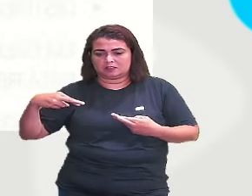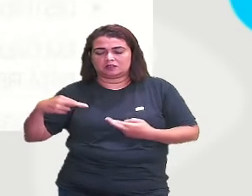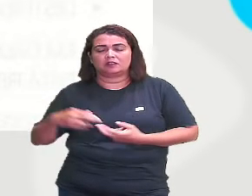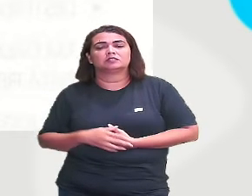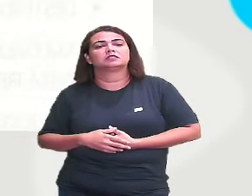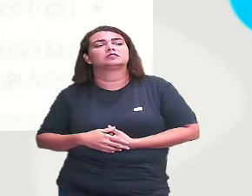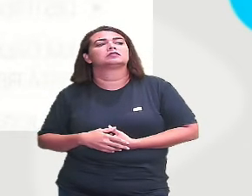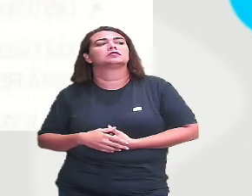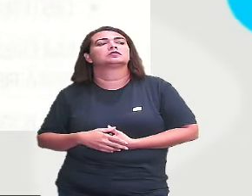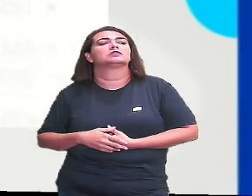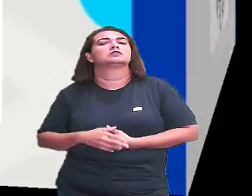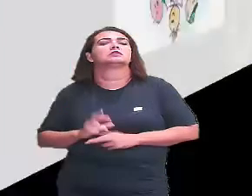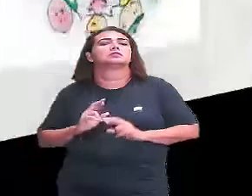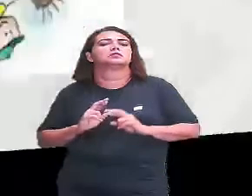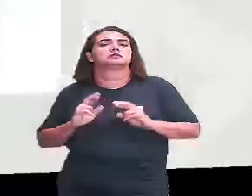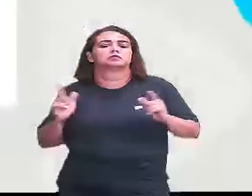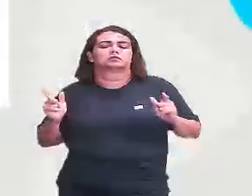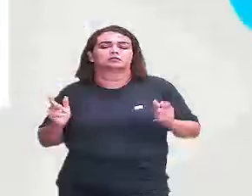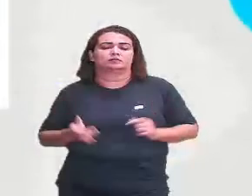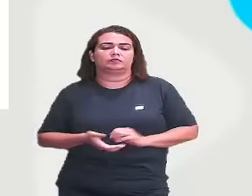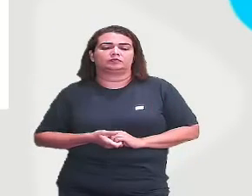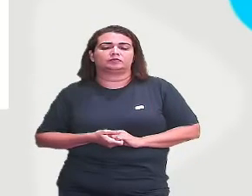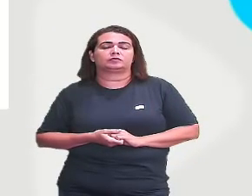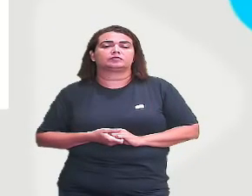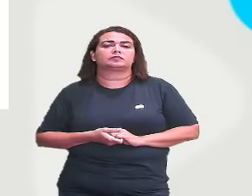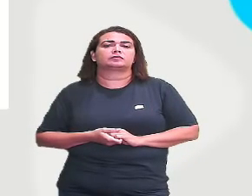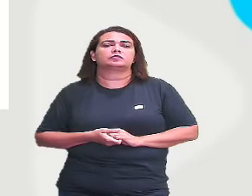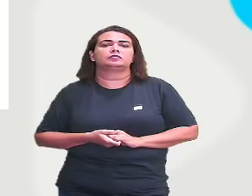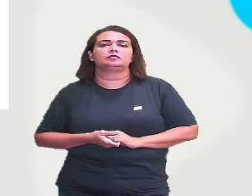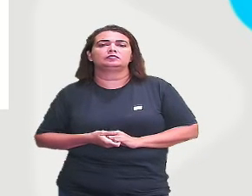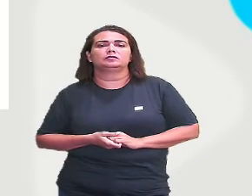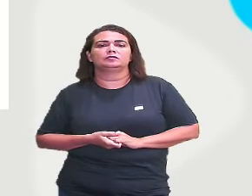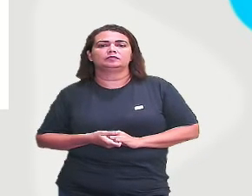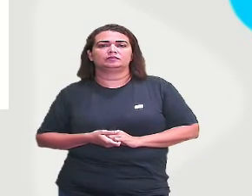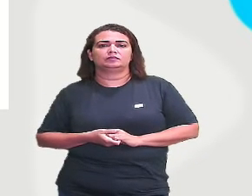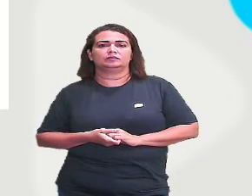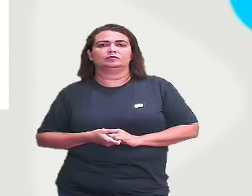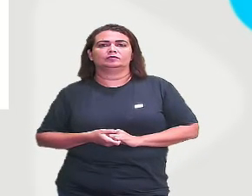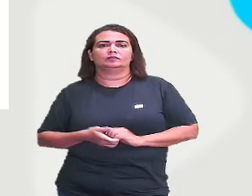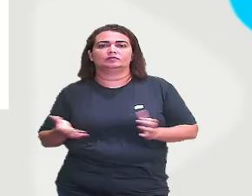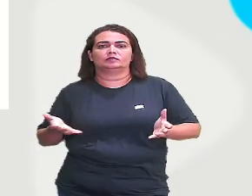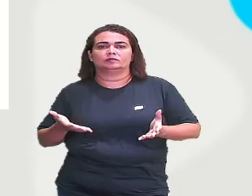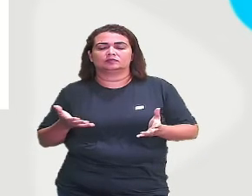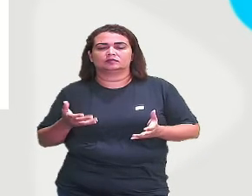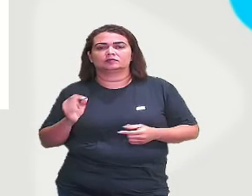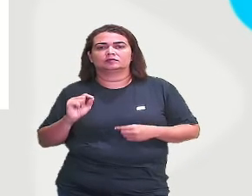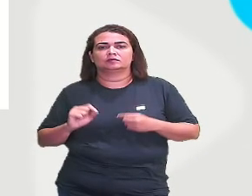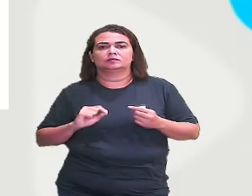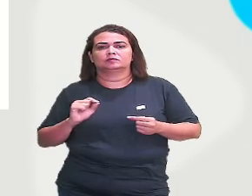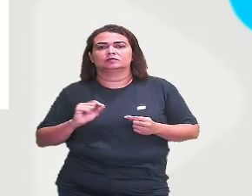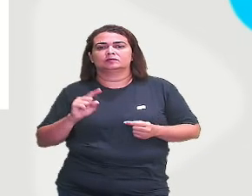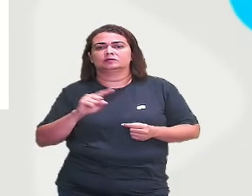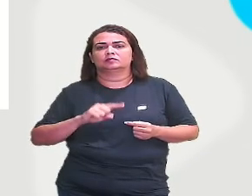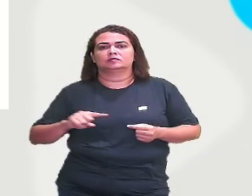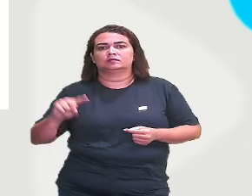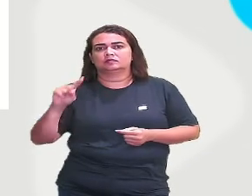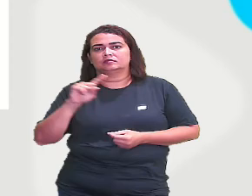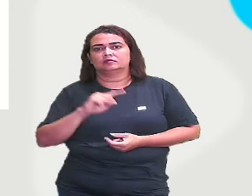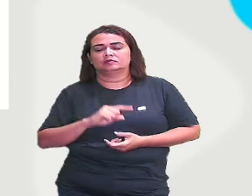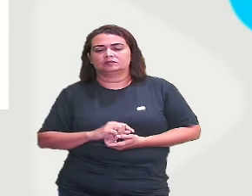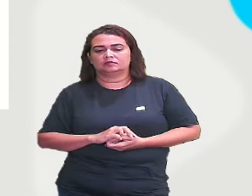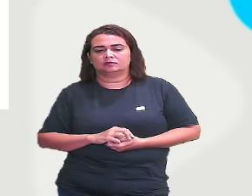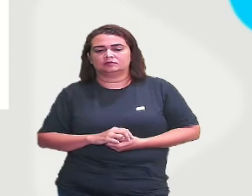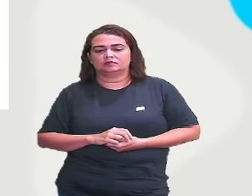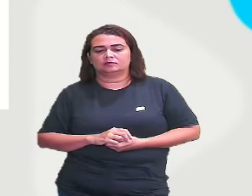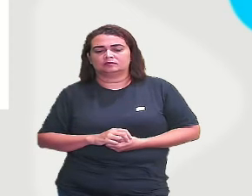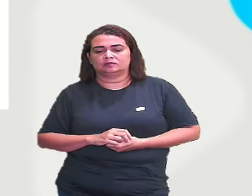A quantidade não foi igual, tá certo? Agora vamos embora para a sugestão de atividade. A sugestão de atividade da gente também vai